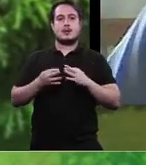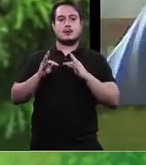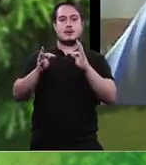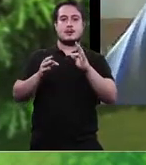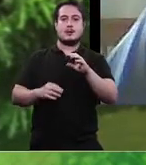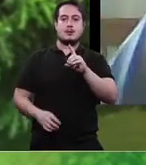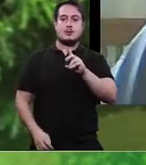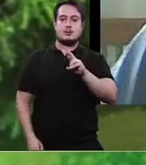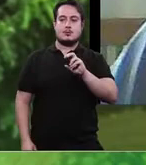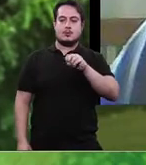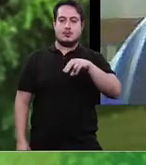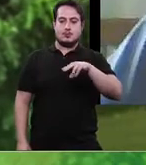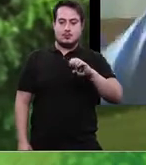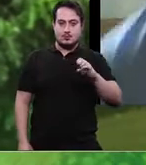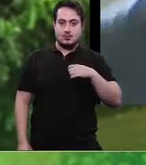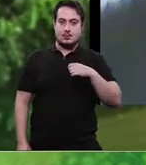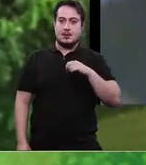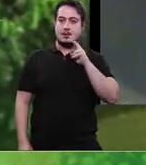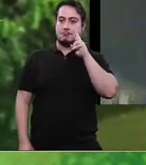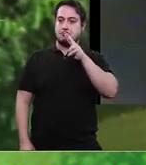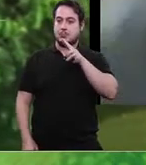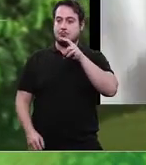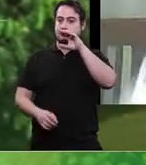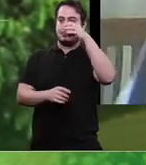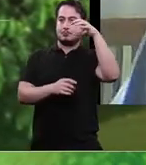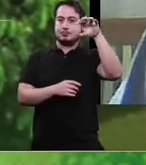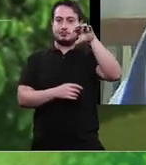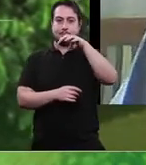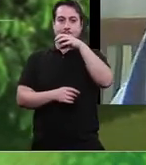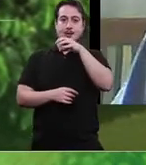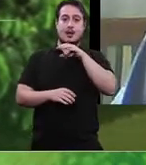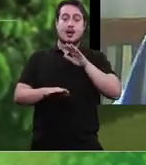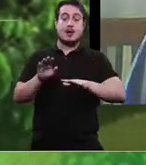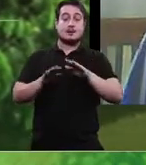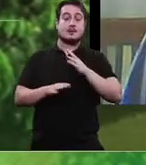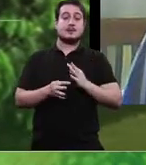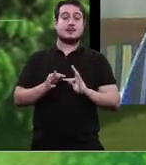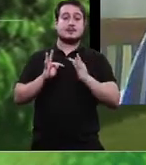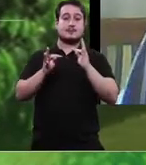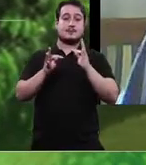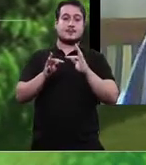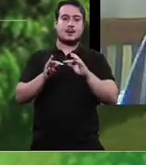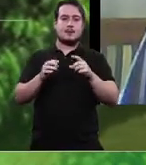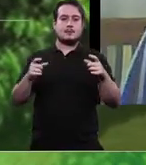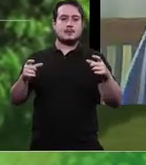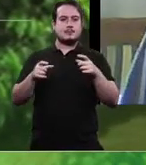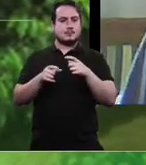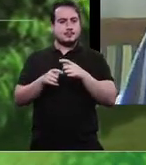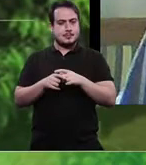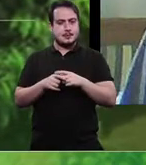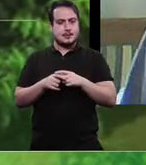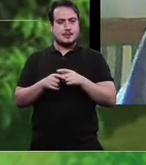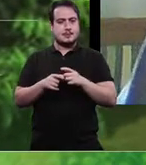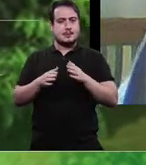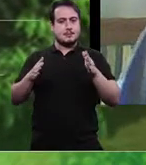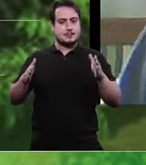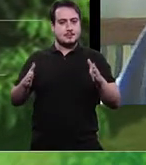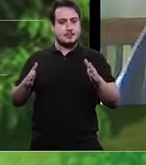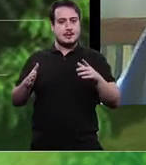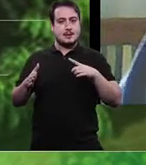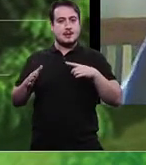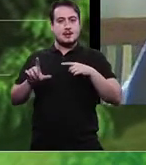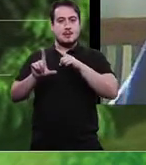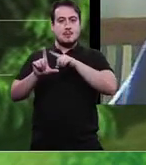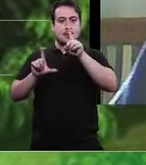drone, é uma imagem de satélite. Muitas vezes tecnologia para pequenos e médios produtores é uma curva